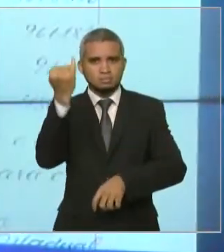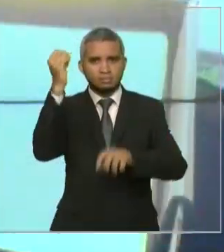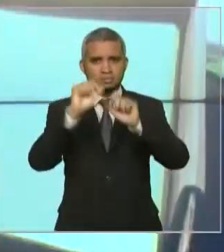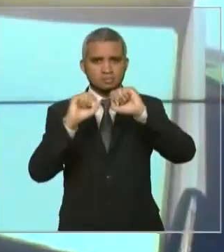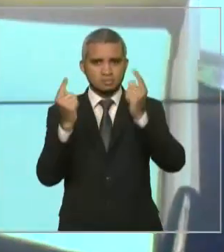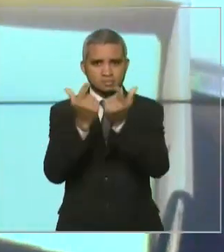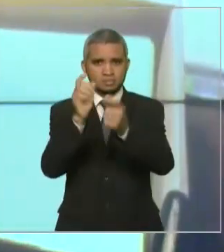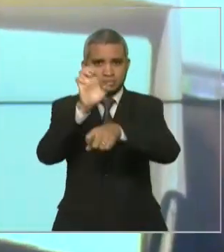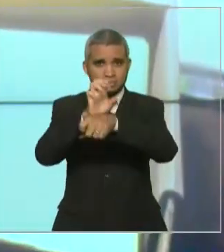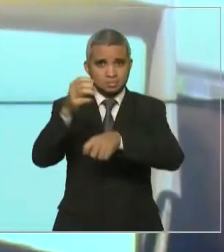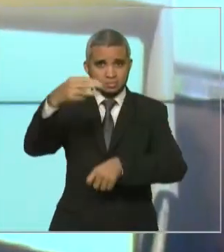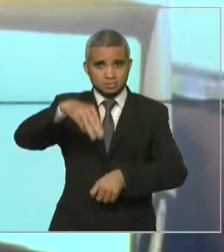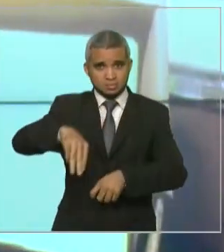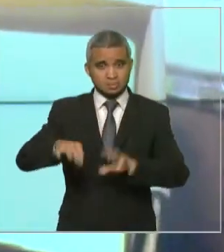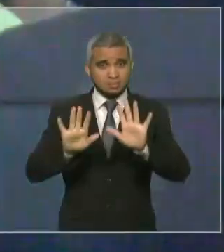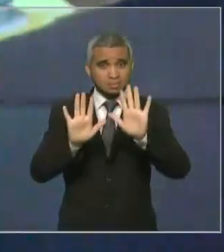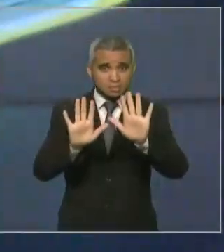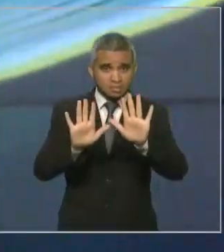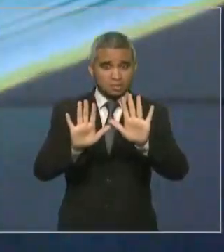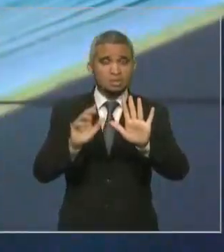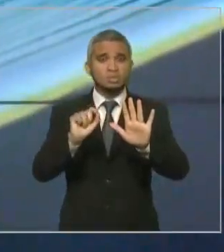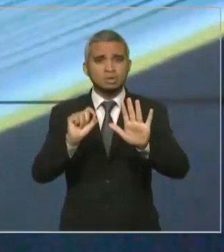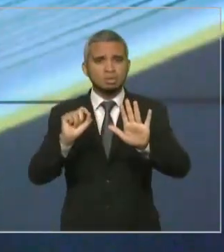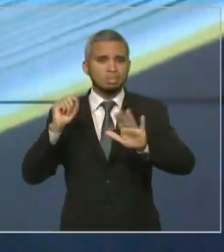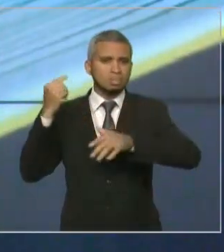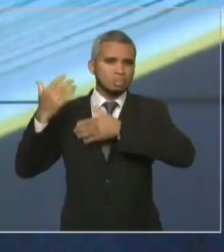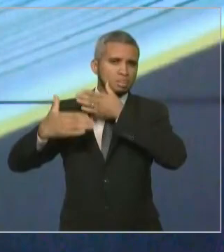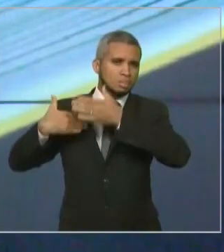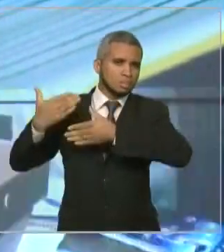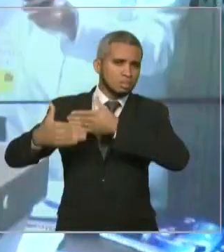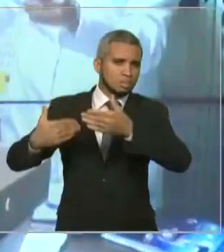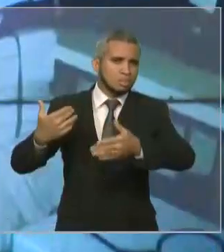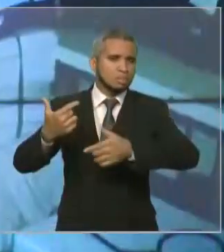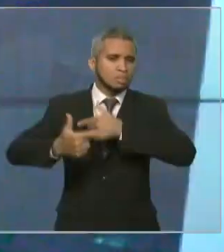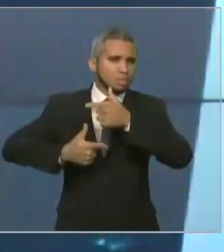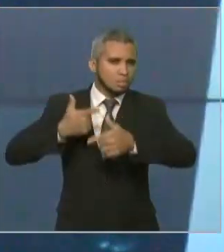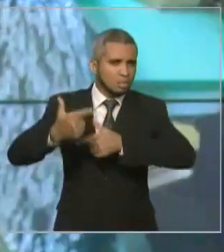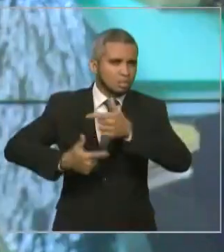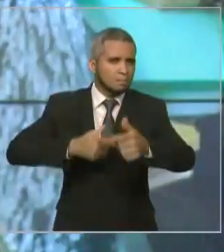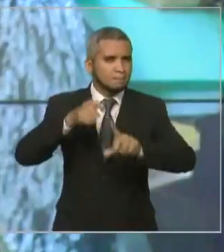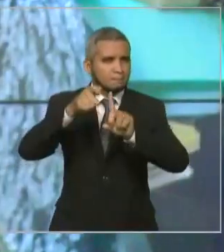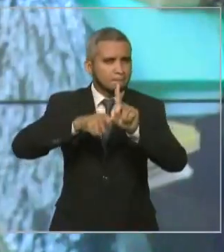do Maranhão. Mas para chegar até aqui, foram meses de muito trabalho.